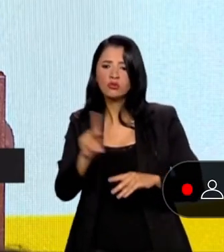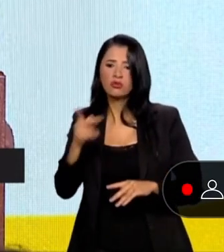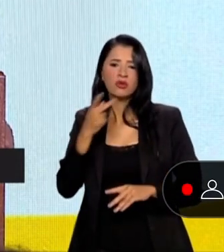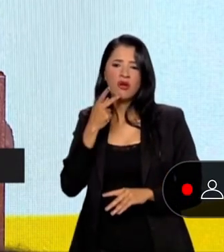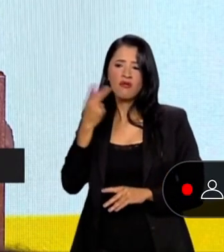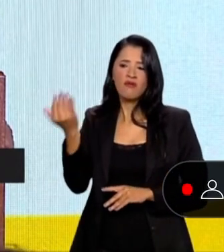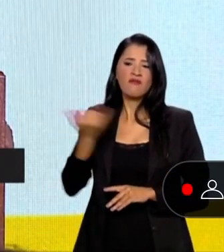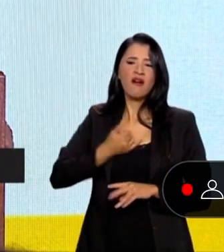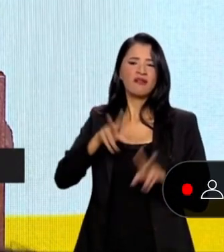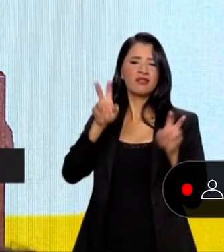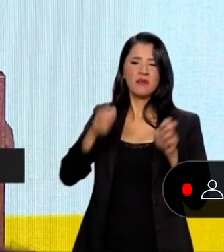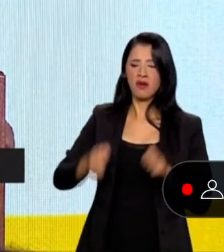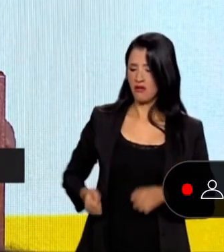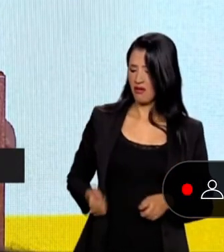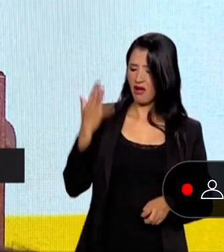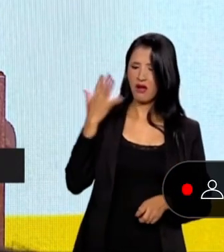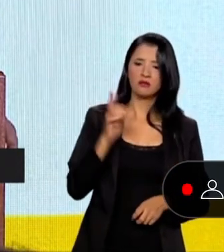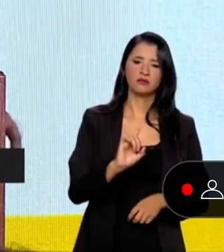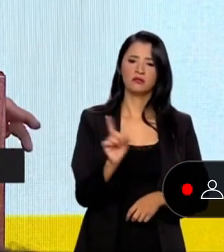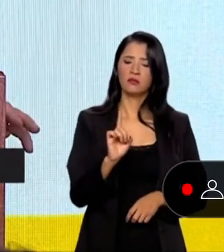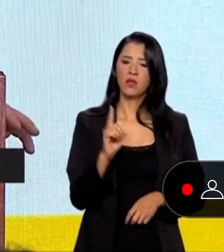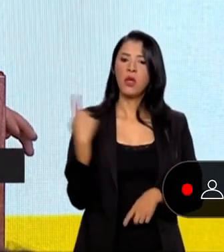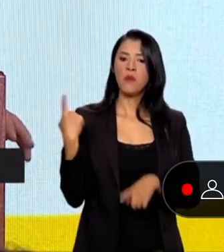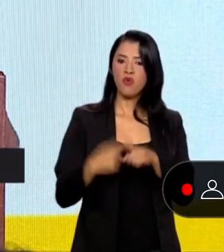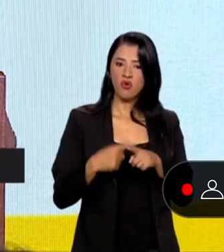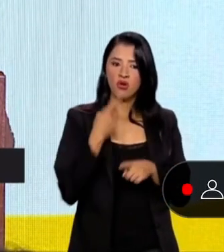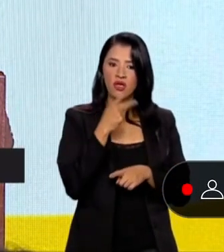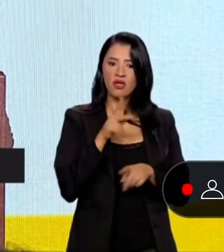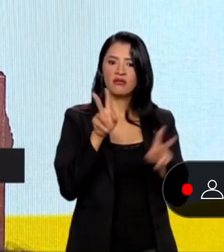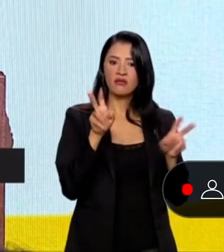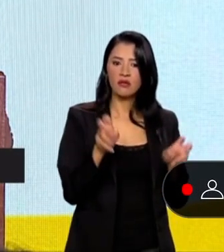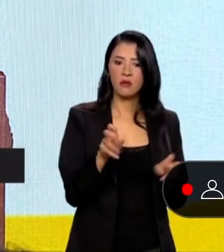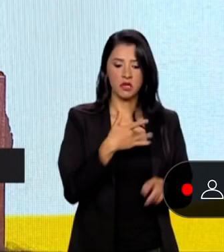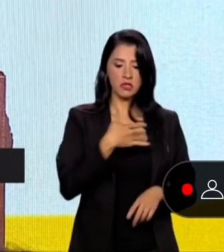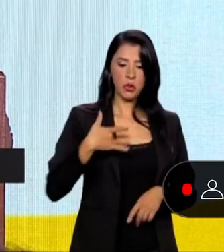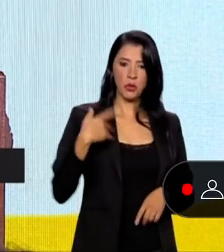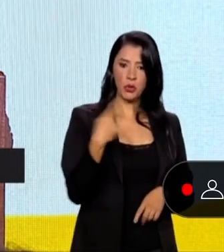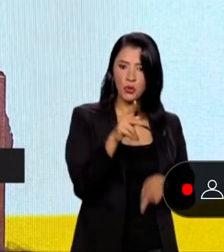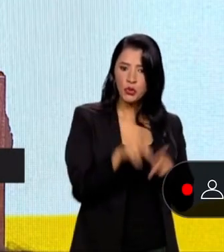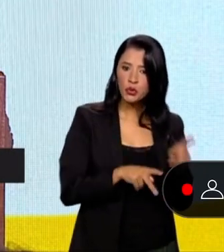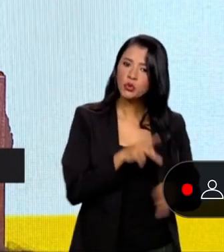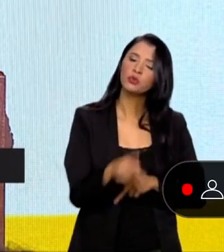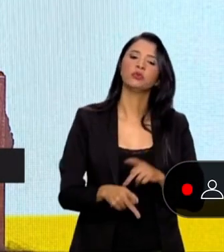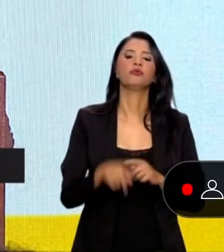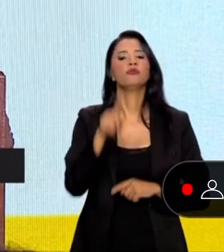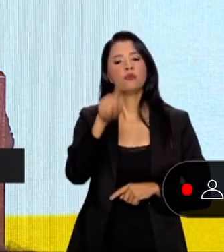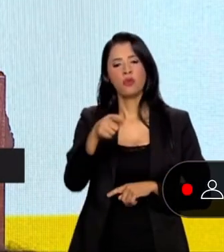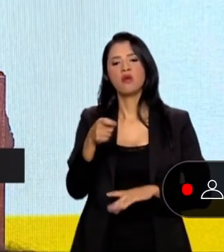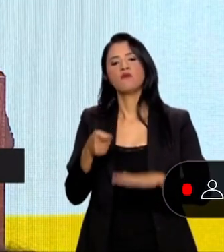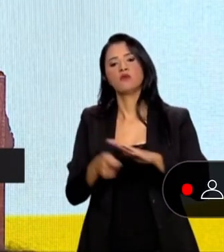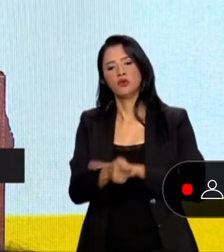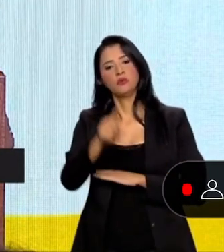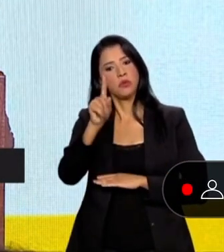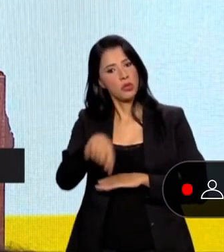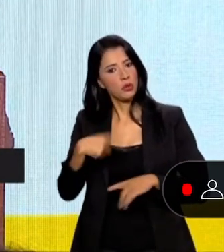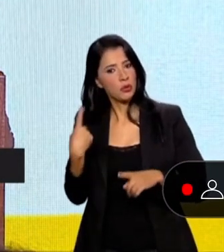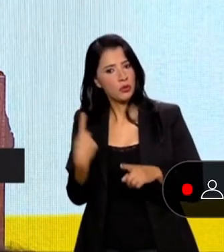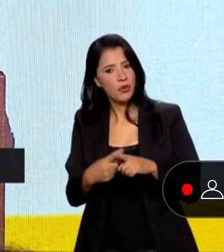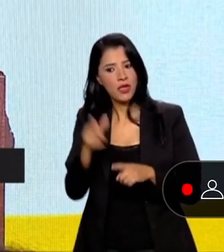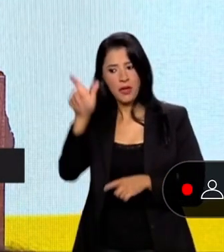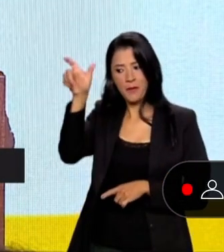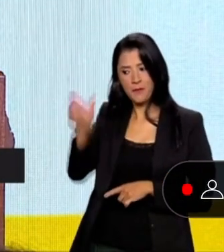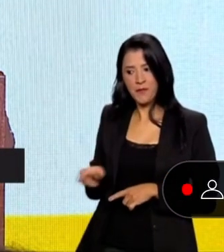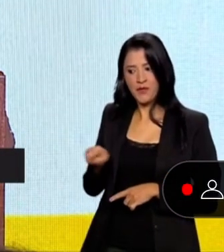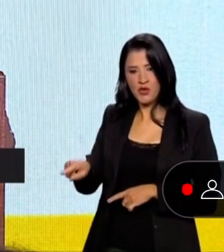gasto, porque tratar da saúde do povo é investimento, porque um cidadão